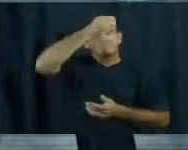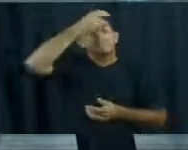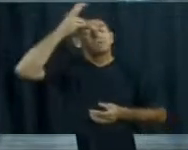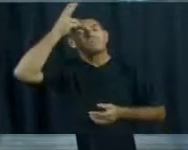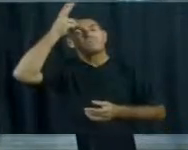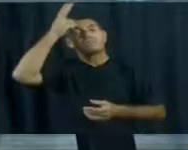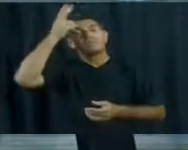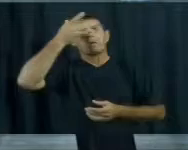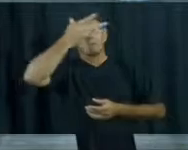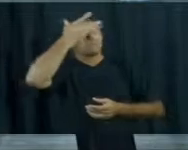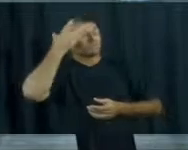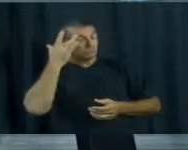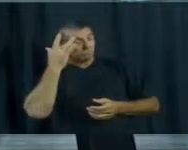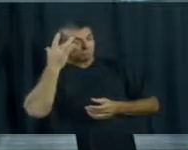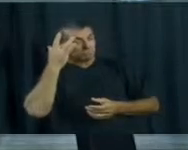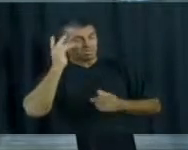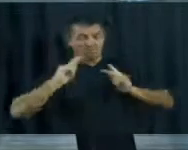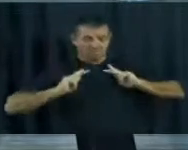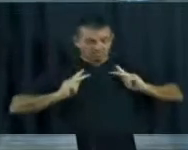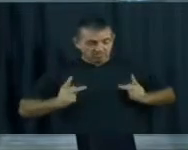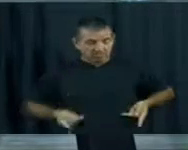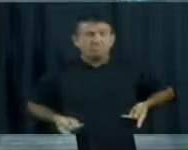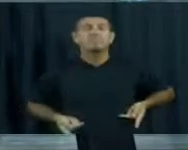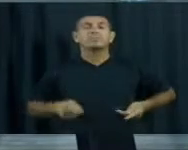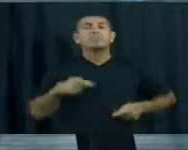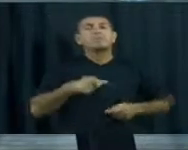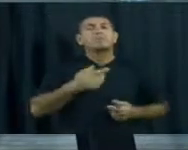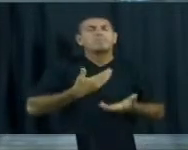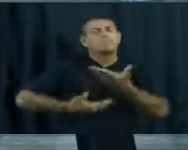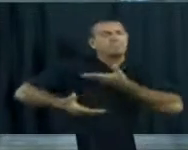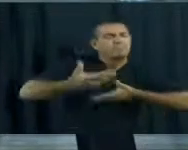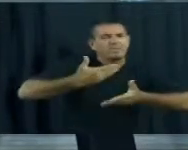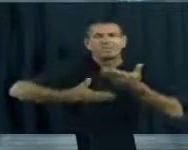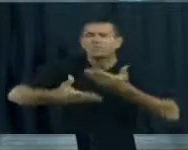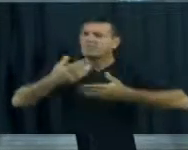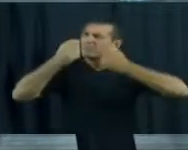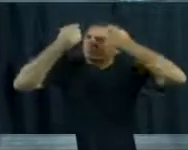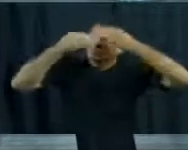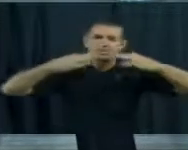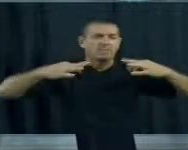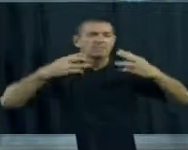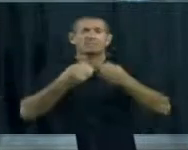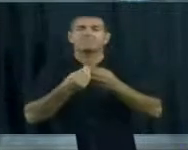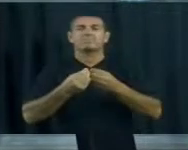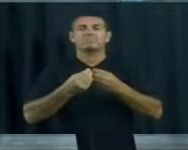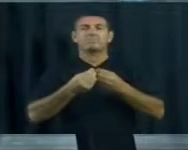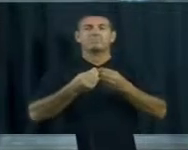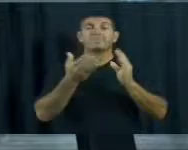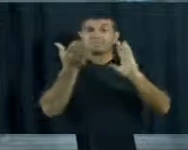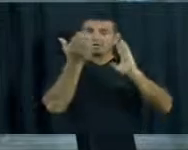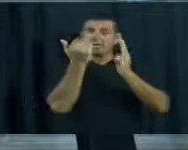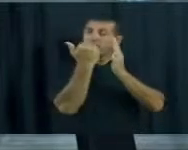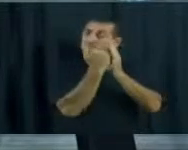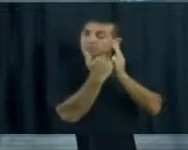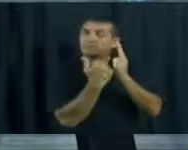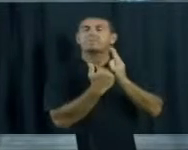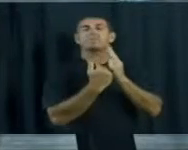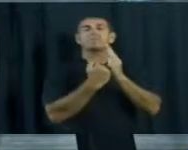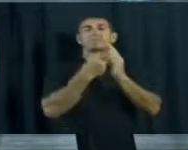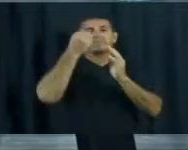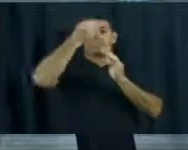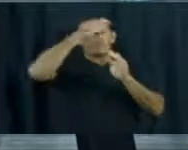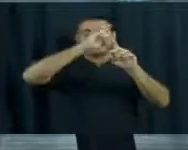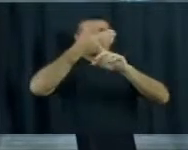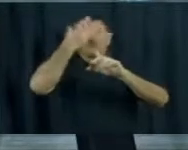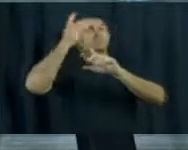mas que fosse um ser humano que estivesse aqui, que a gente estivesse conversando, porque o programa Eficiente ele foi elaborado, né,